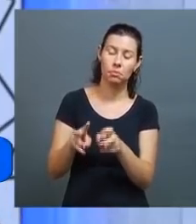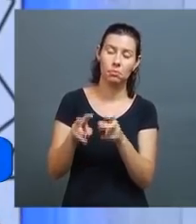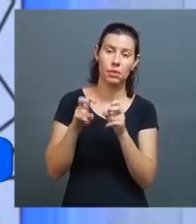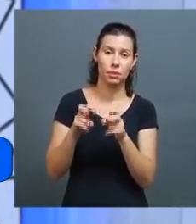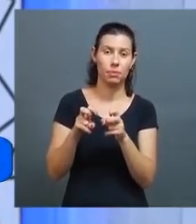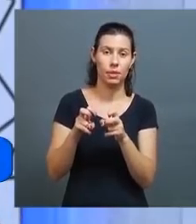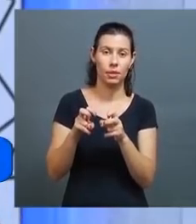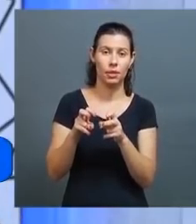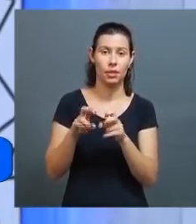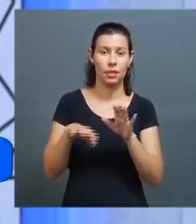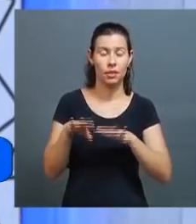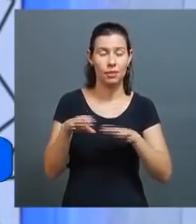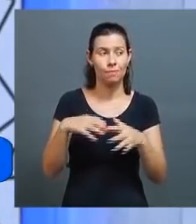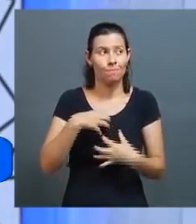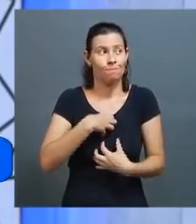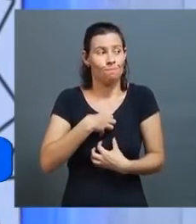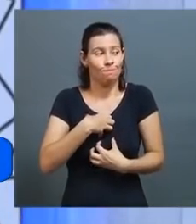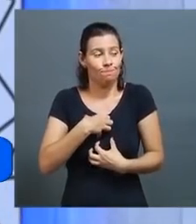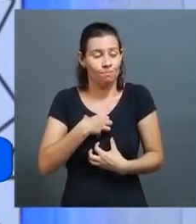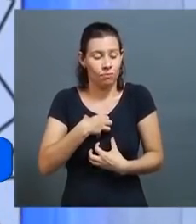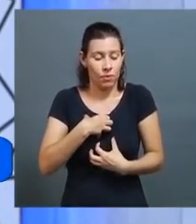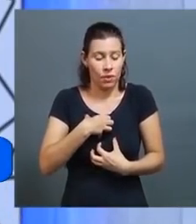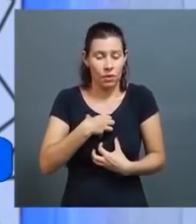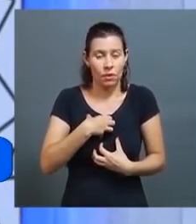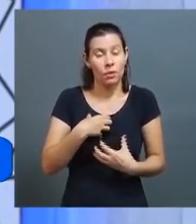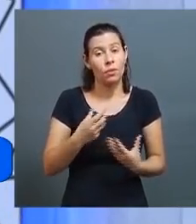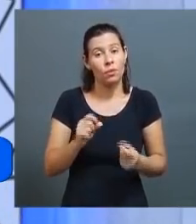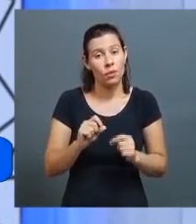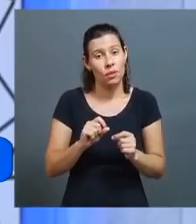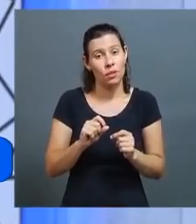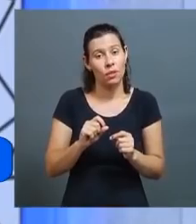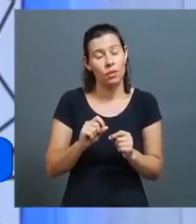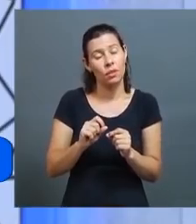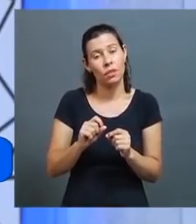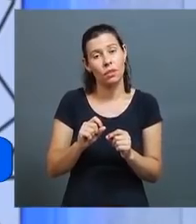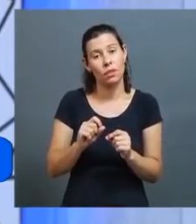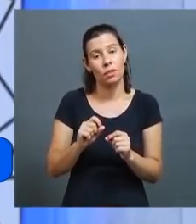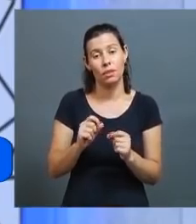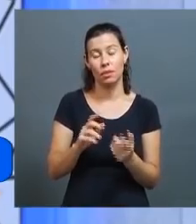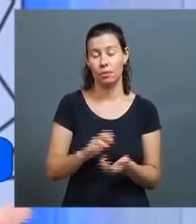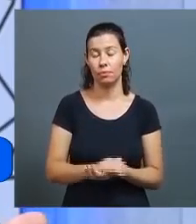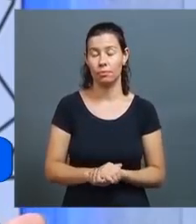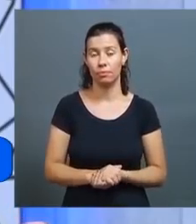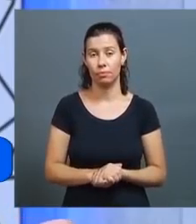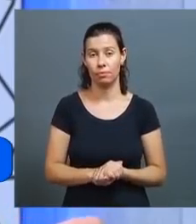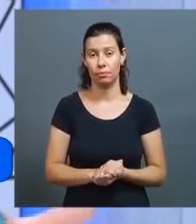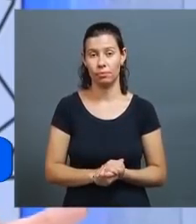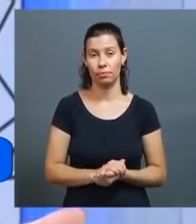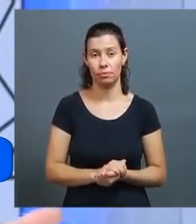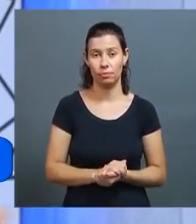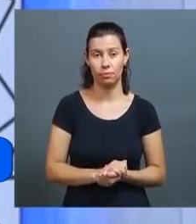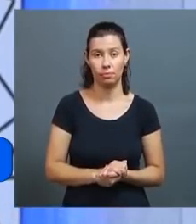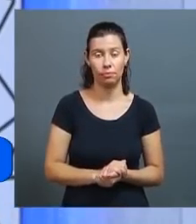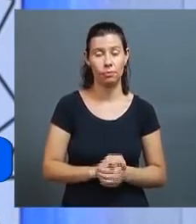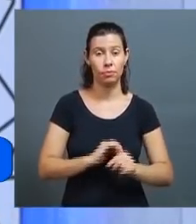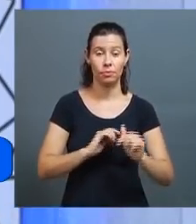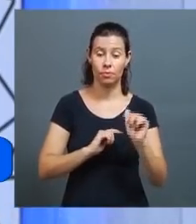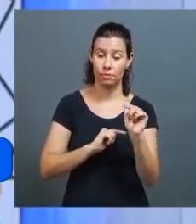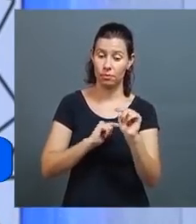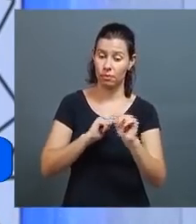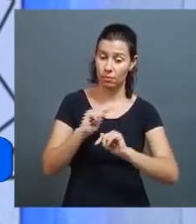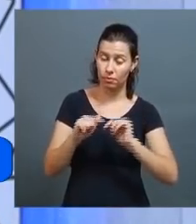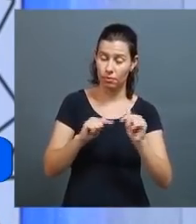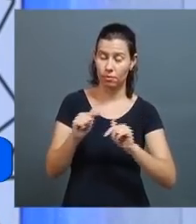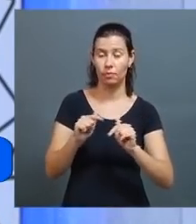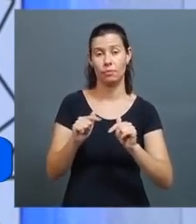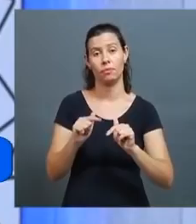de dificuldade emocional que ela está passando, se a escola não faz essa leitura e trabalha com as